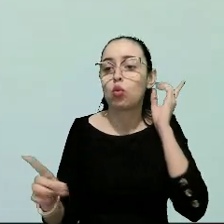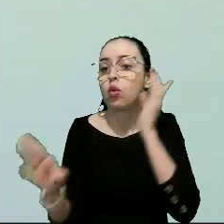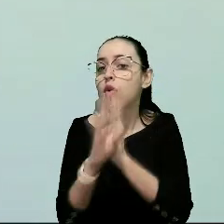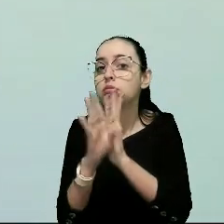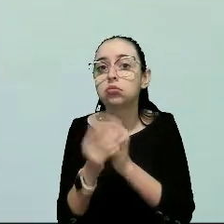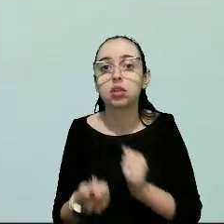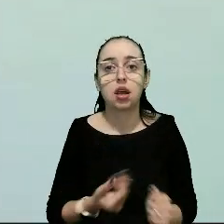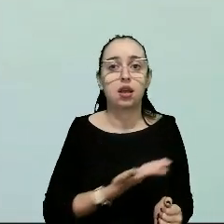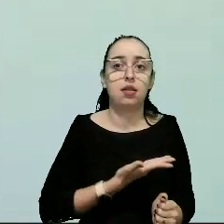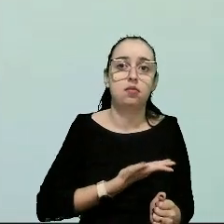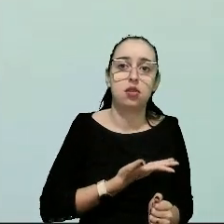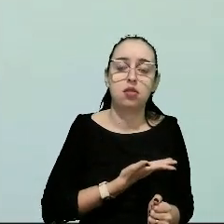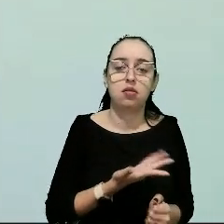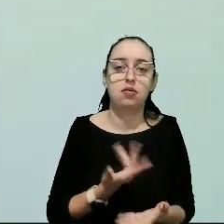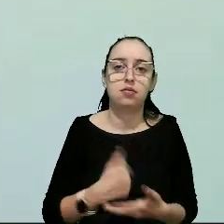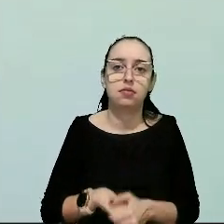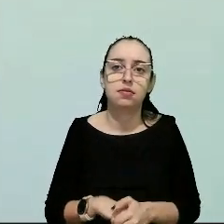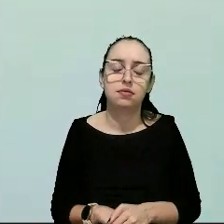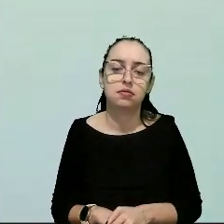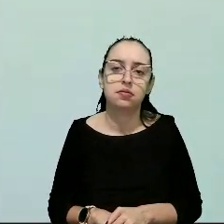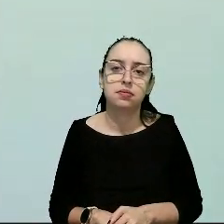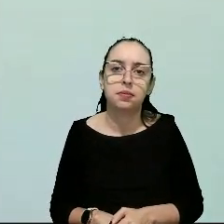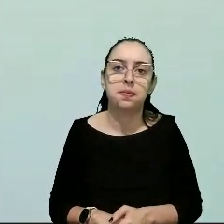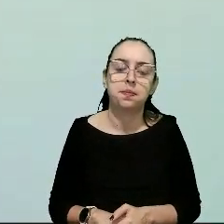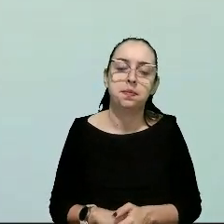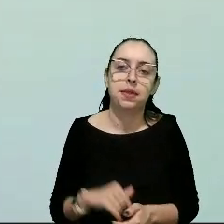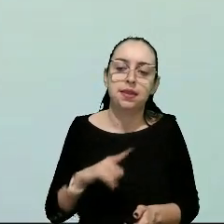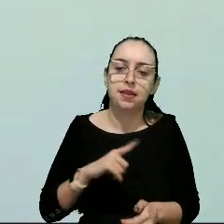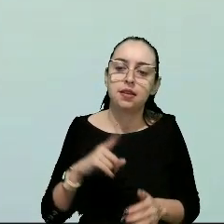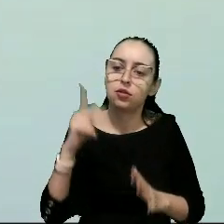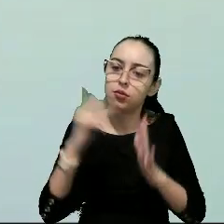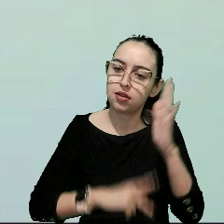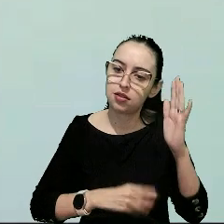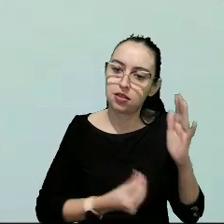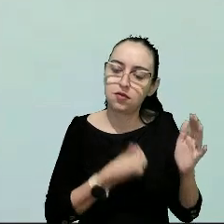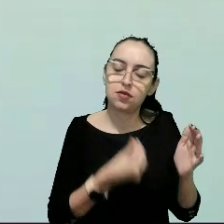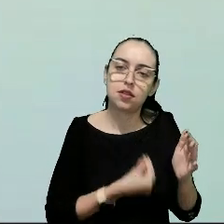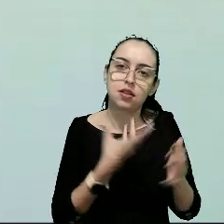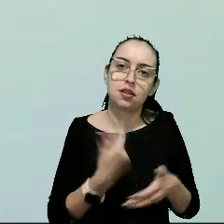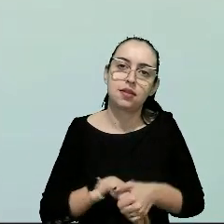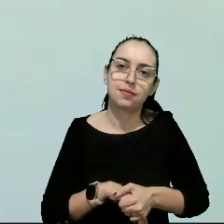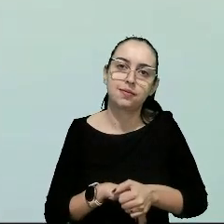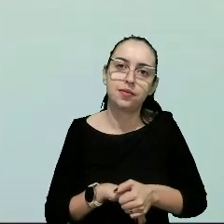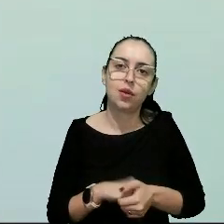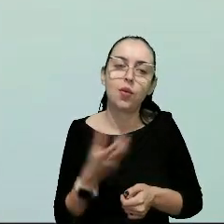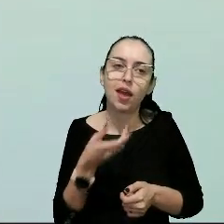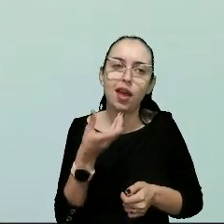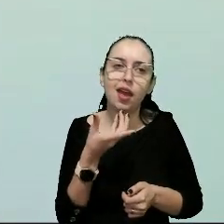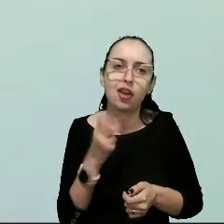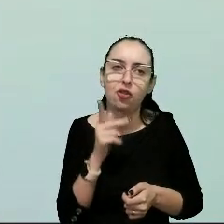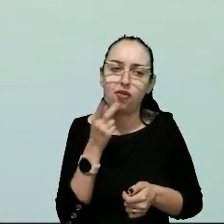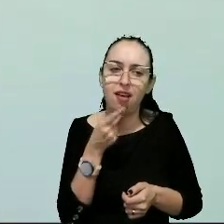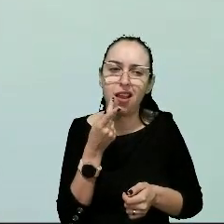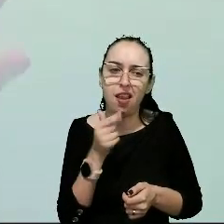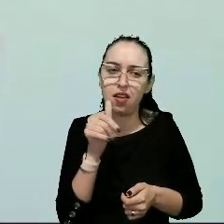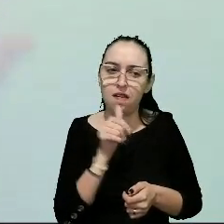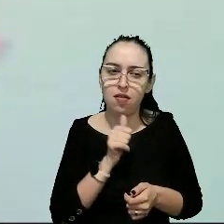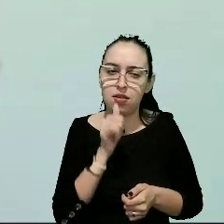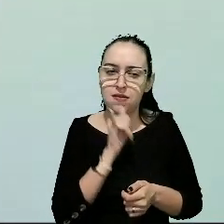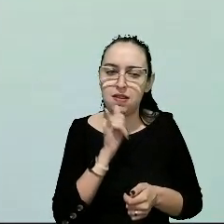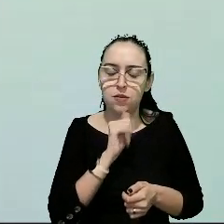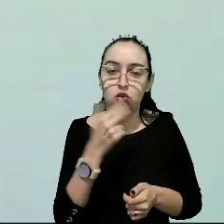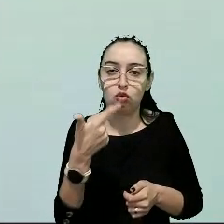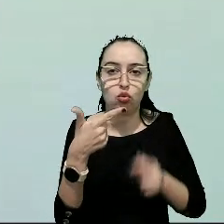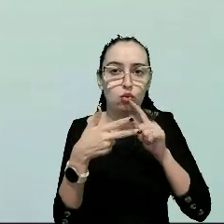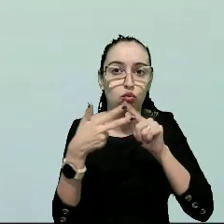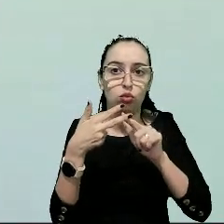quiser, querendo encontrar os amigos do jeito que eles quiserem e tendo projetos de vida. Eu quero contar 2